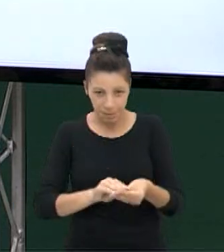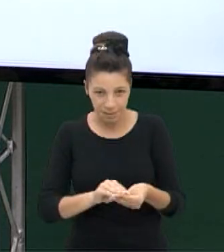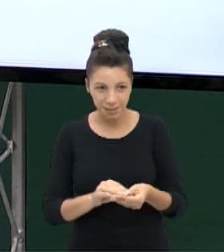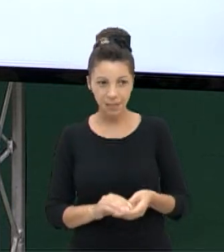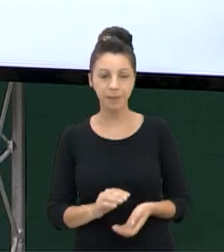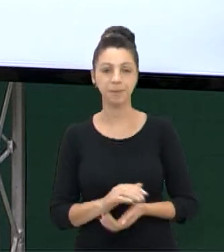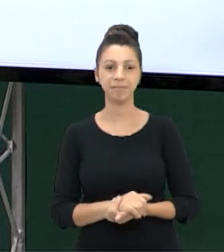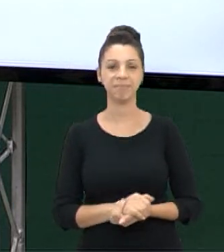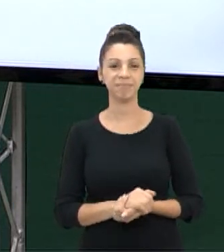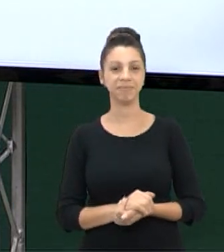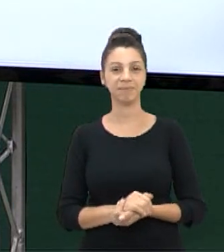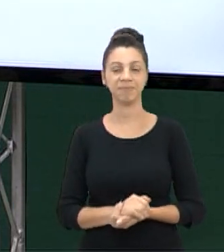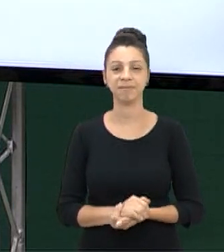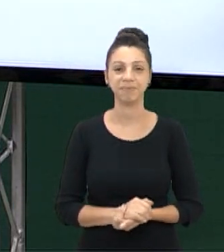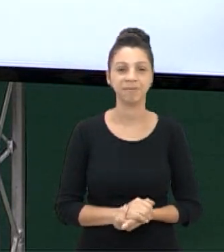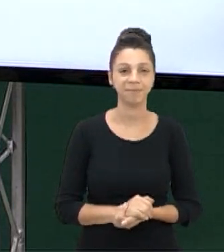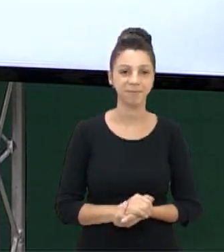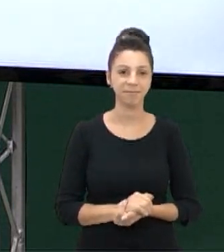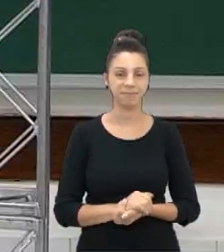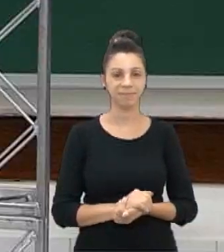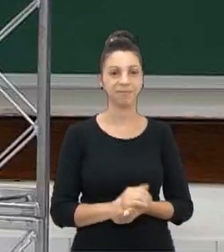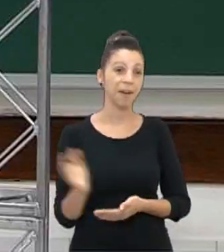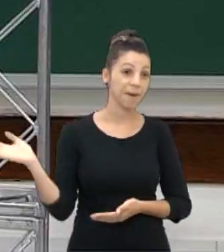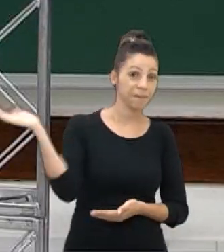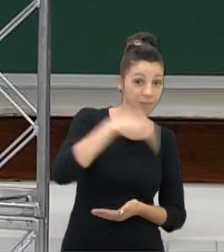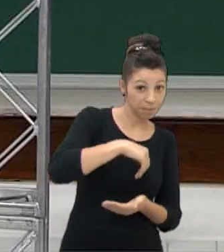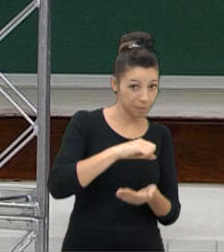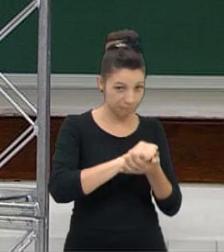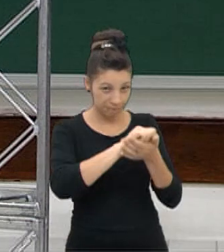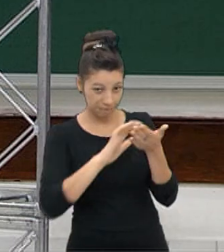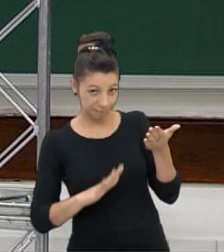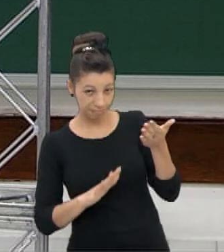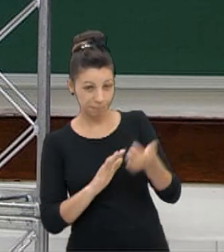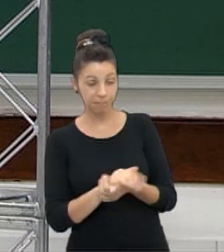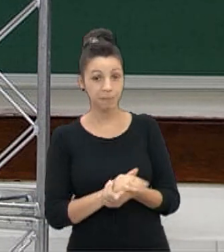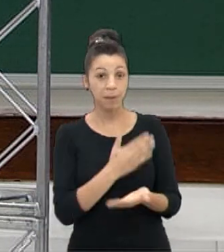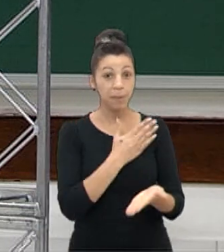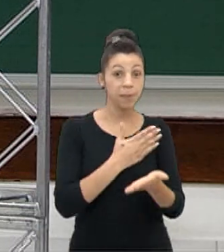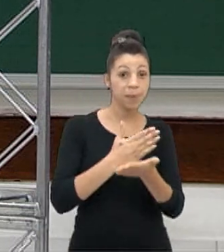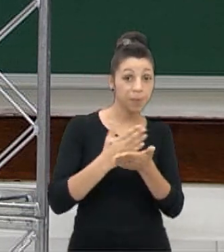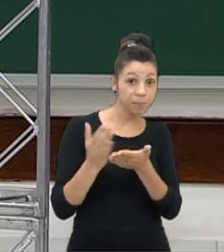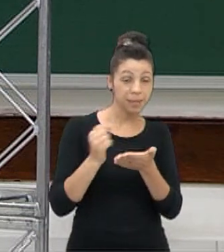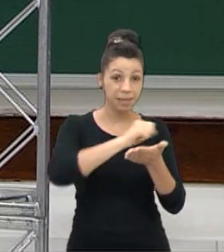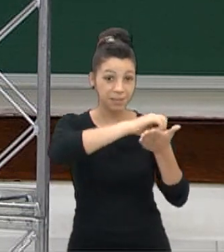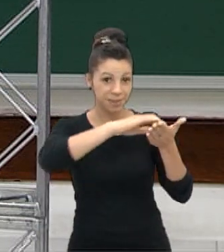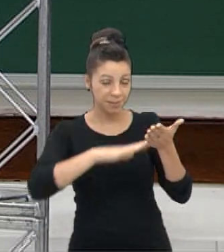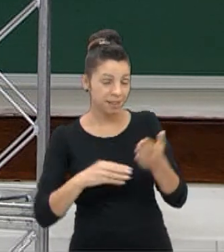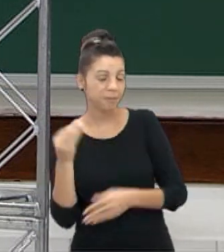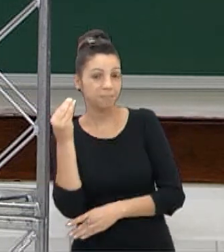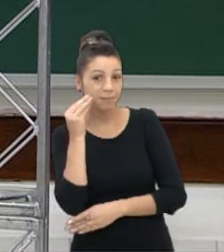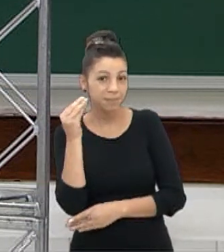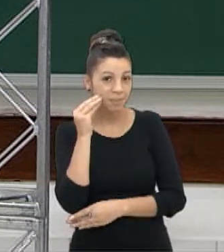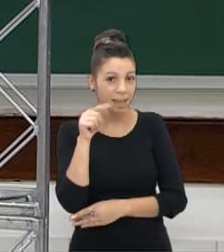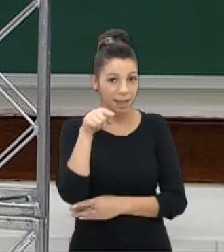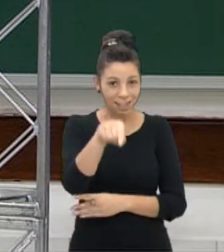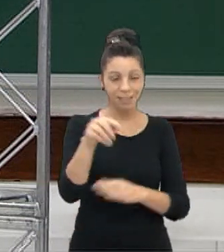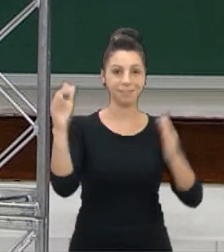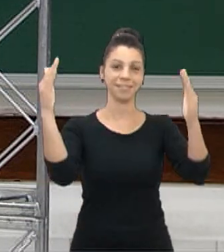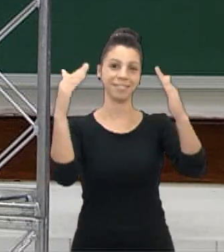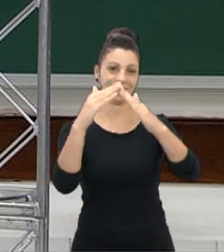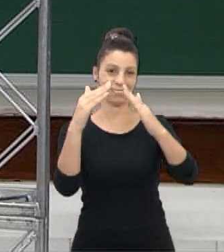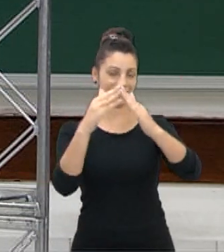gente. Vamos lá. Bora para o exercício? Bora trabalhar? Tá na hora de começar o trabalho aí na sua casa, tá